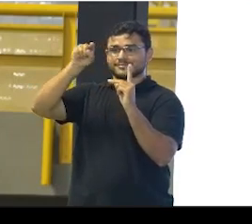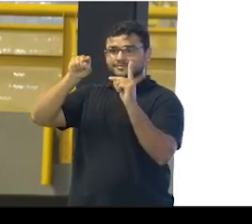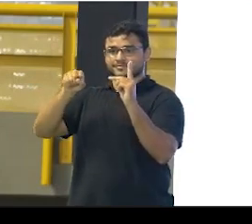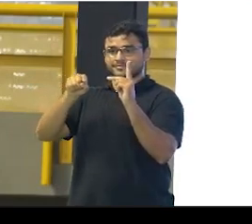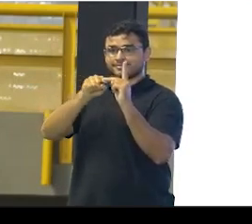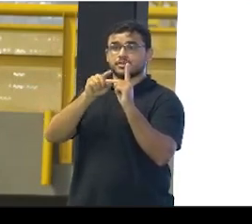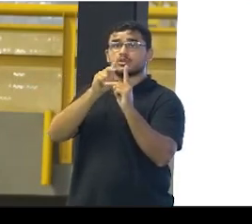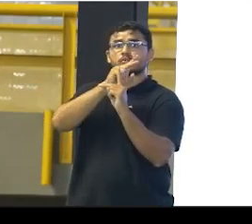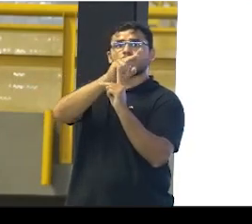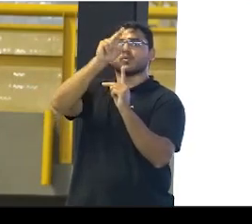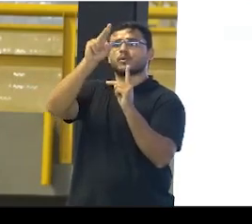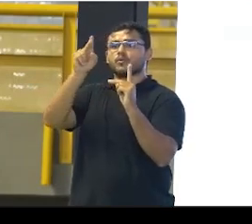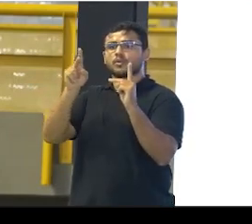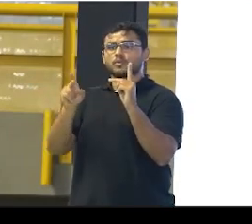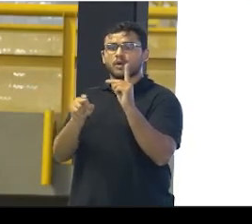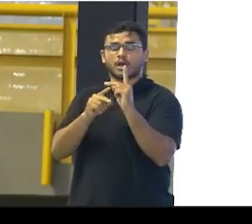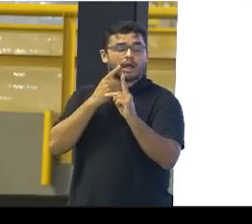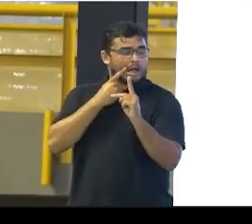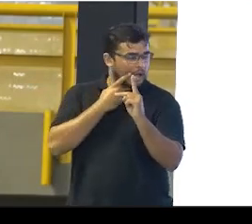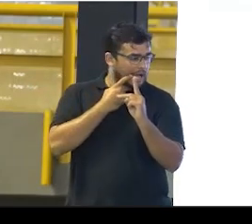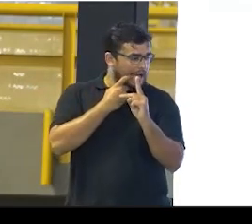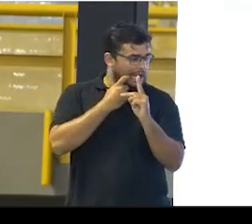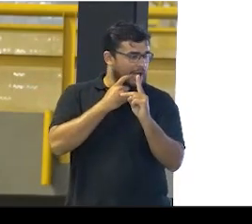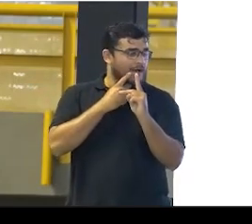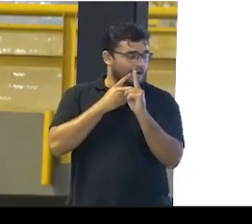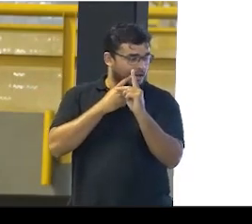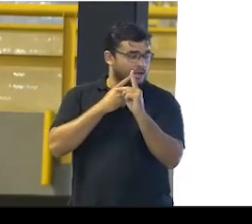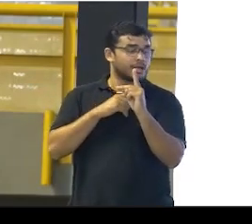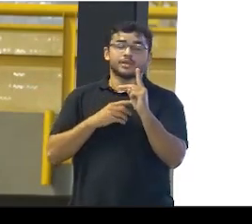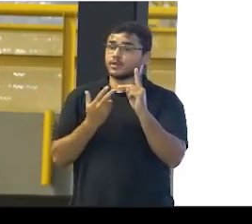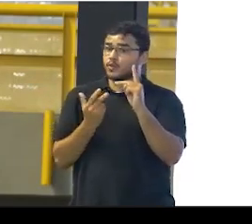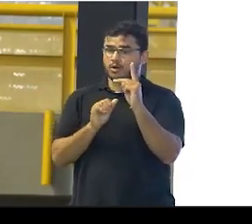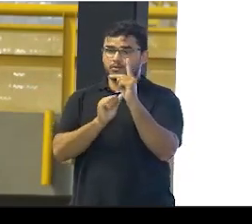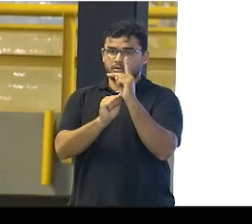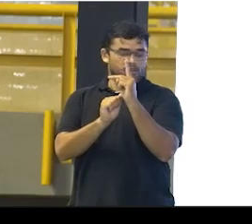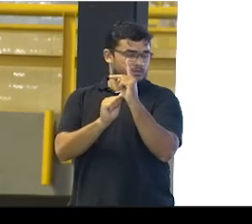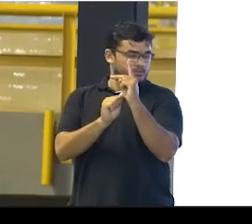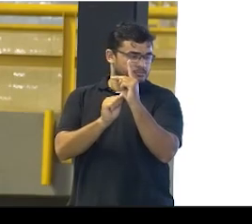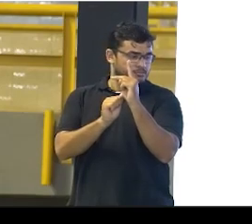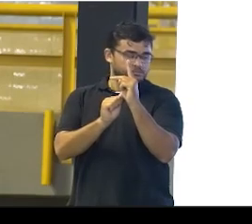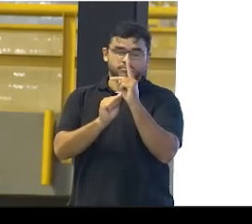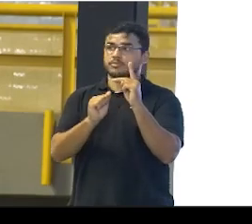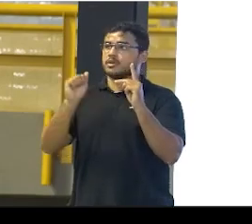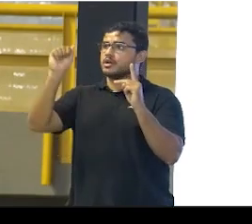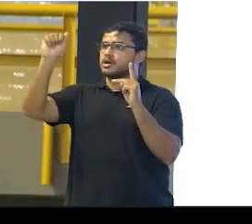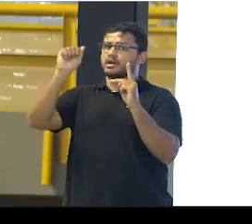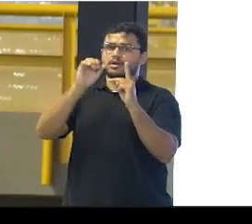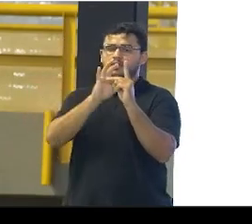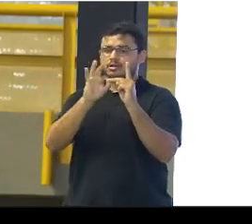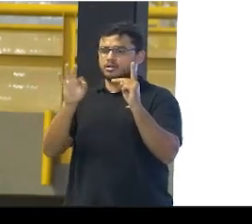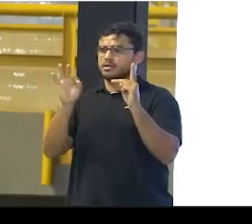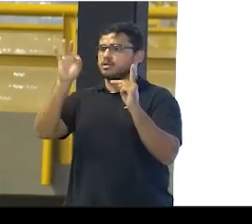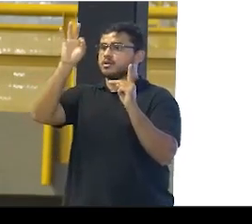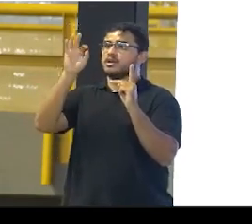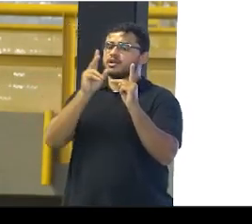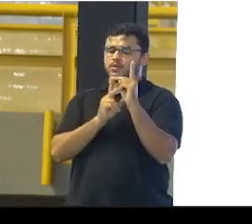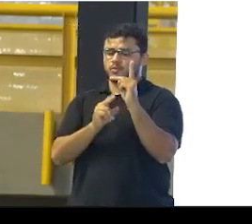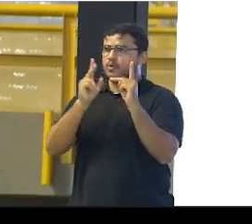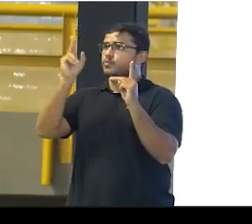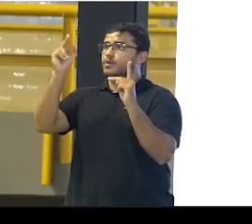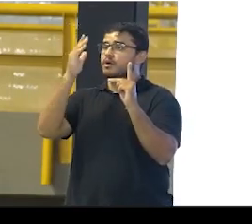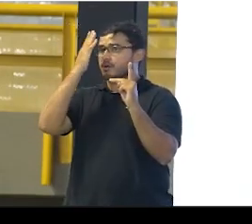metros. Às vezes você tem uma rua no meio do quarteirão, aí faz quarteirões menores, mas o quarteirão padrão é 100 metros